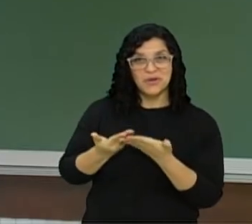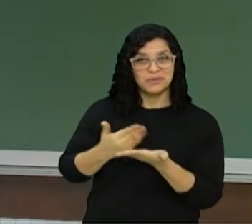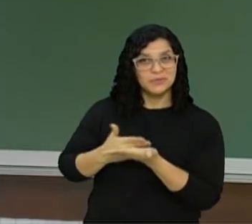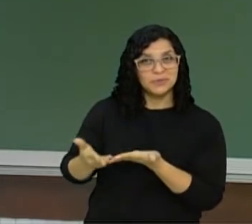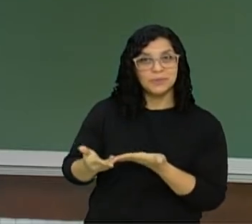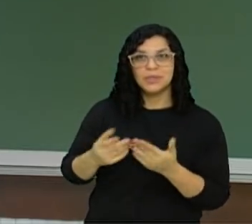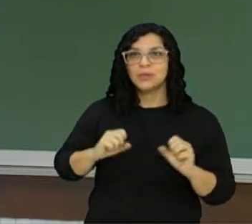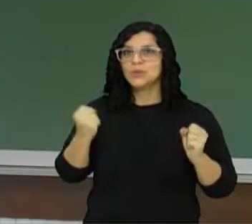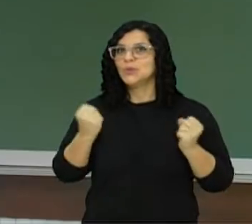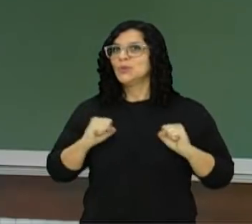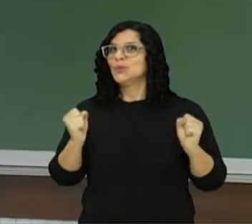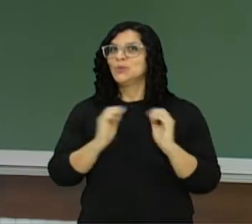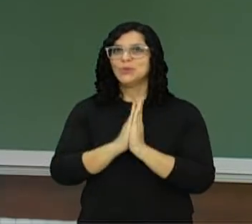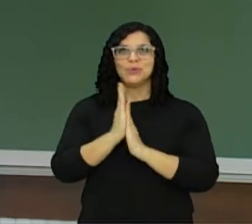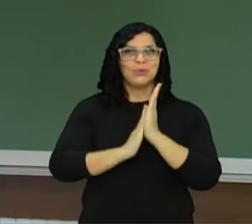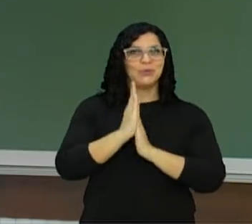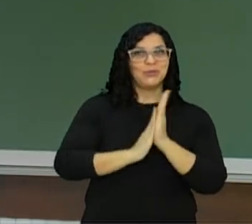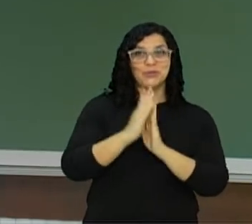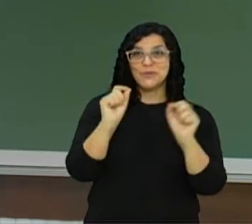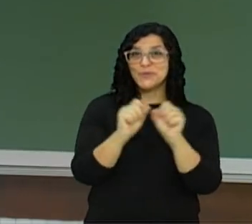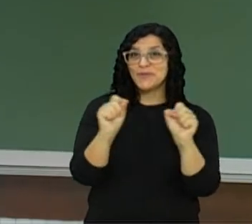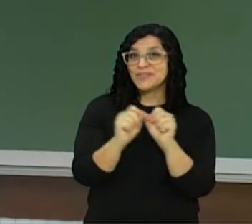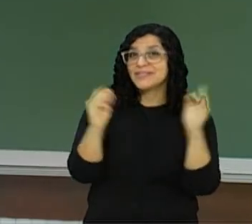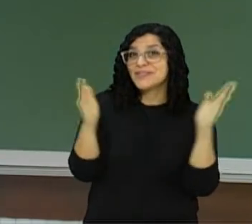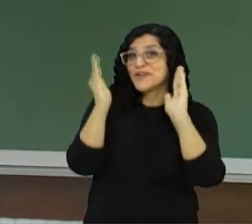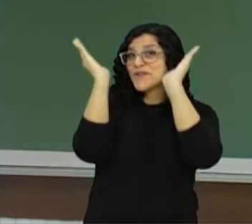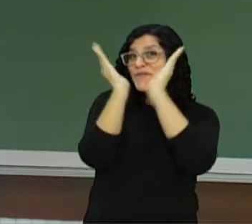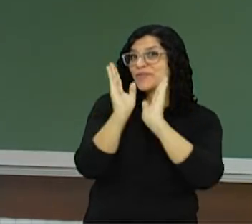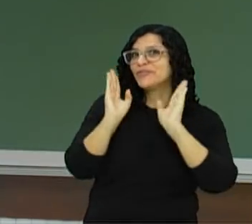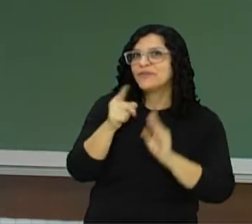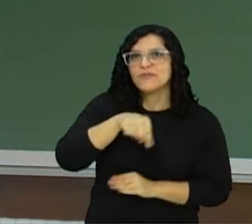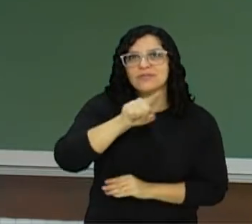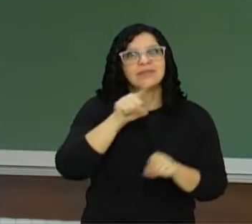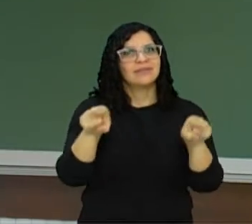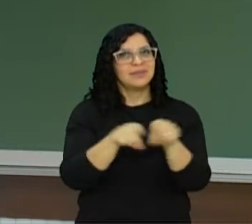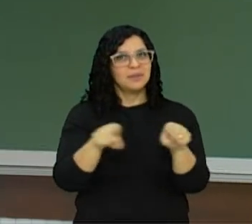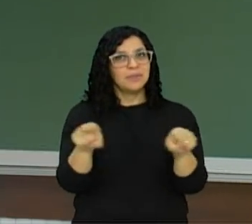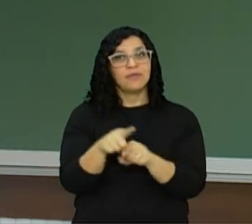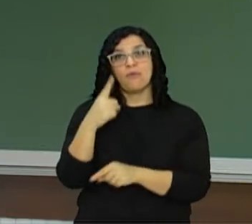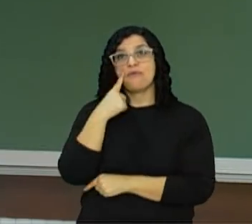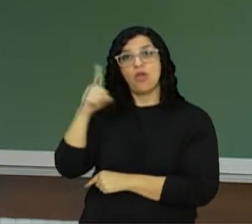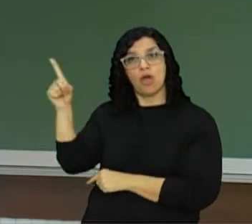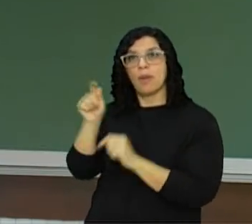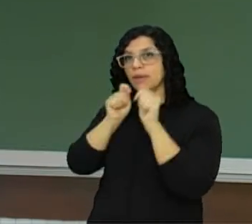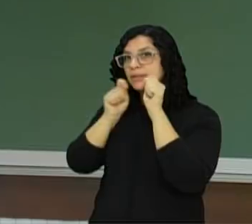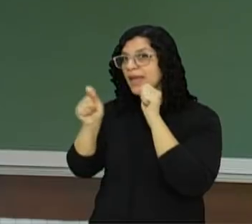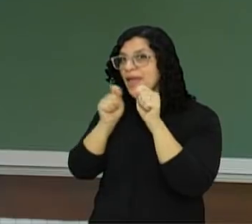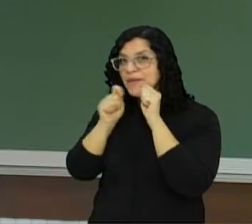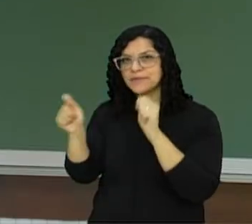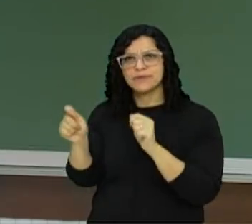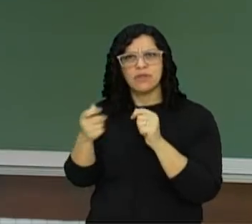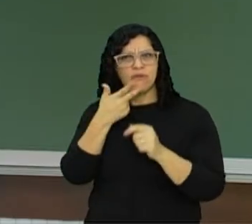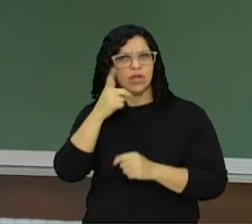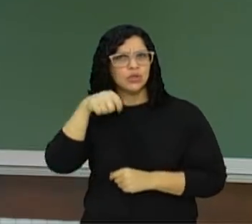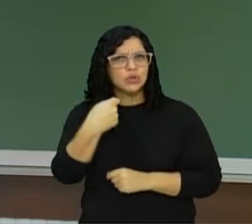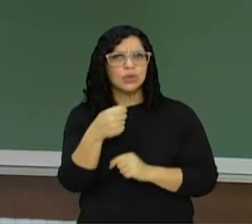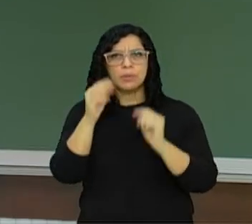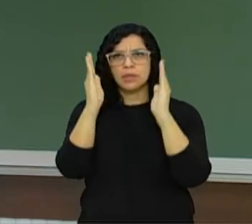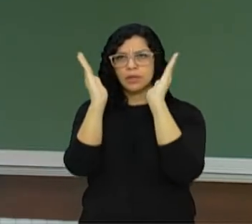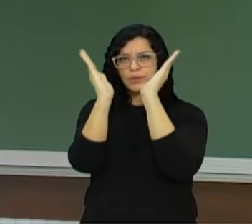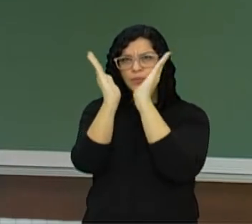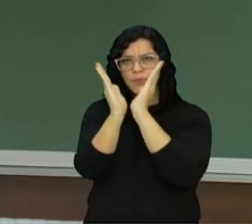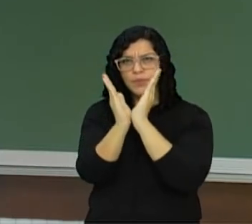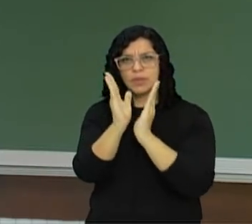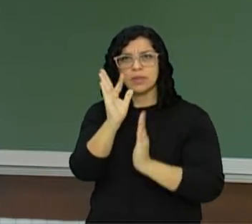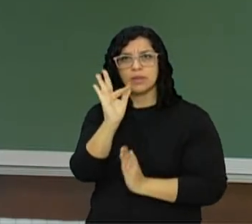tô louco para pôr a mão na massa e vocês também. Vamos começar com uma reportagem. Já que a gente está falando de filtro, nós